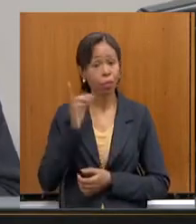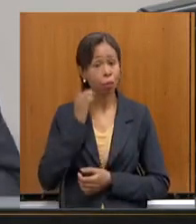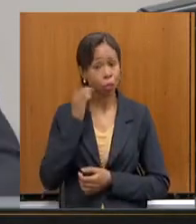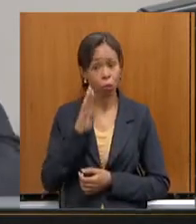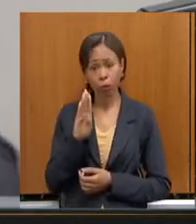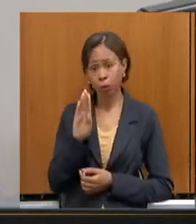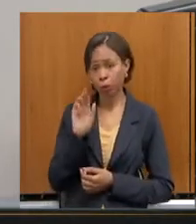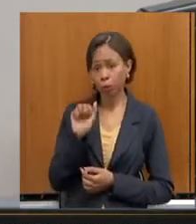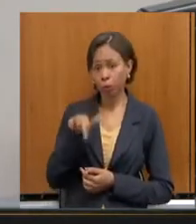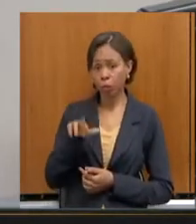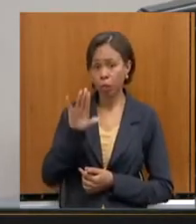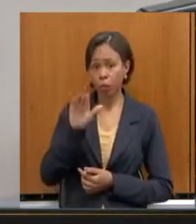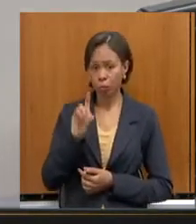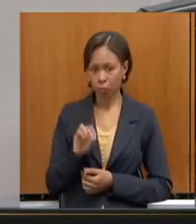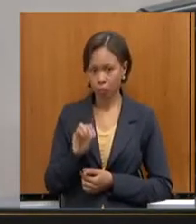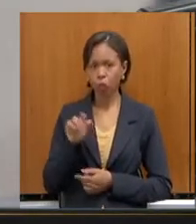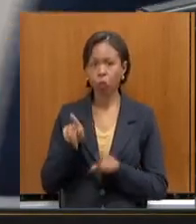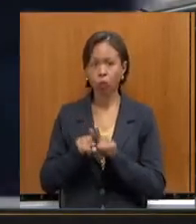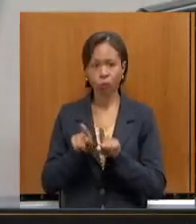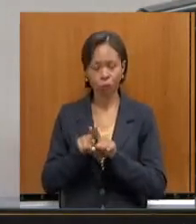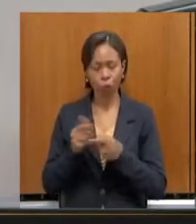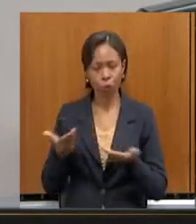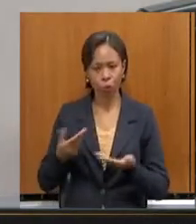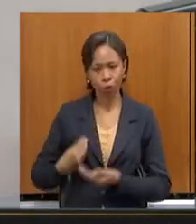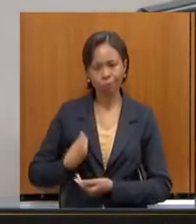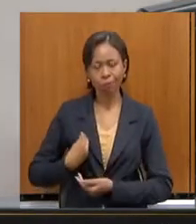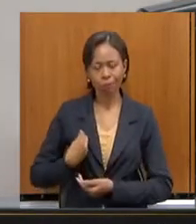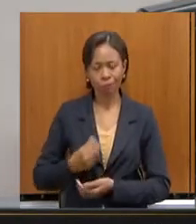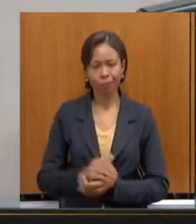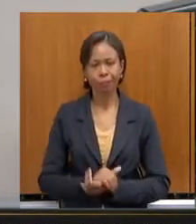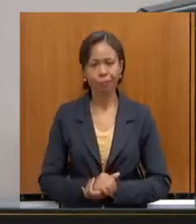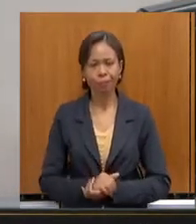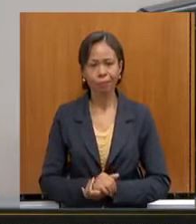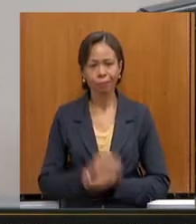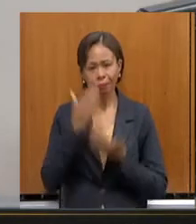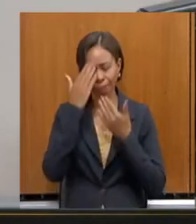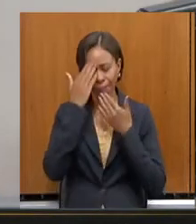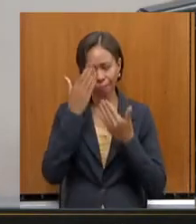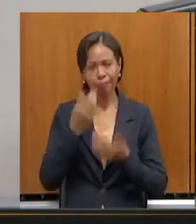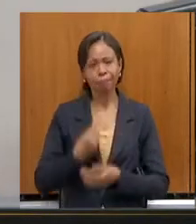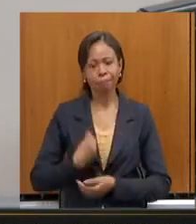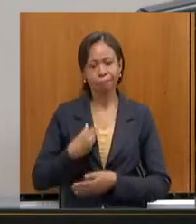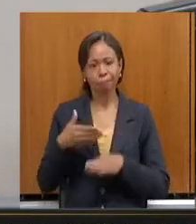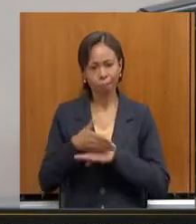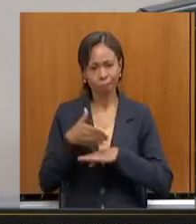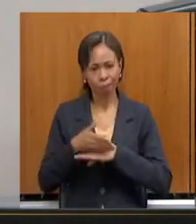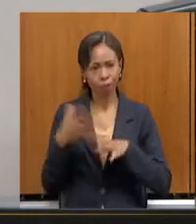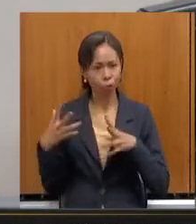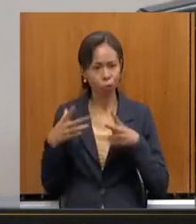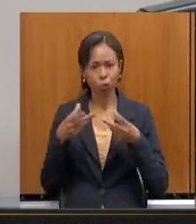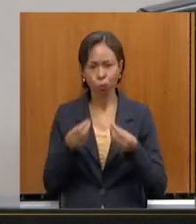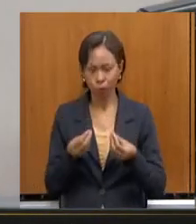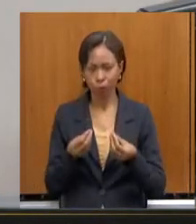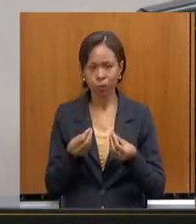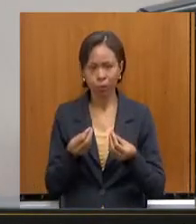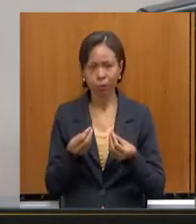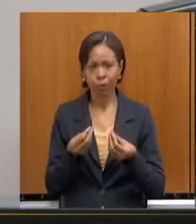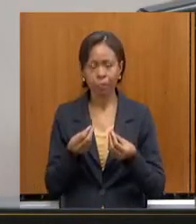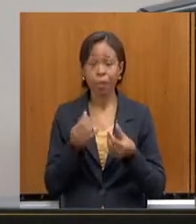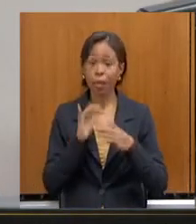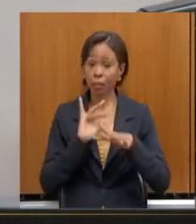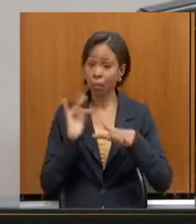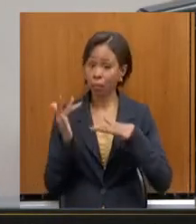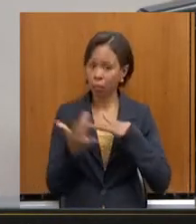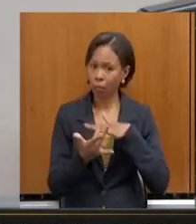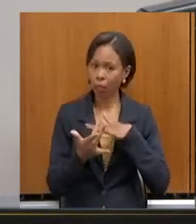Bernardo mucida agradeço a participação de todos através das